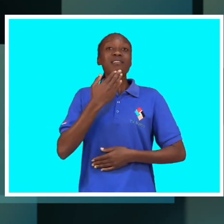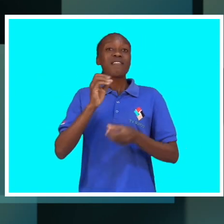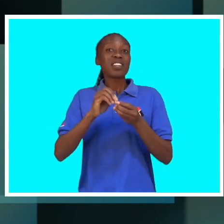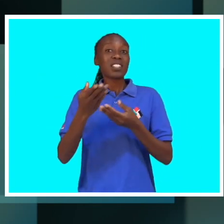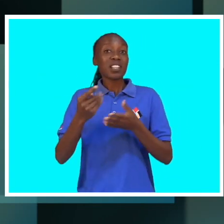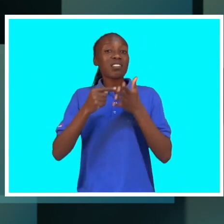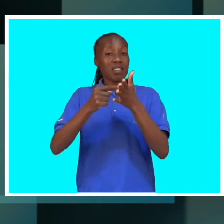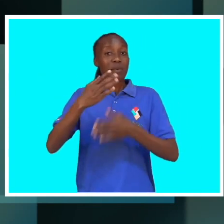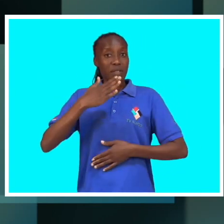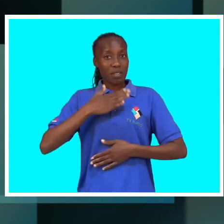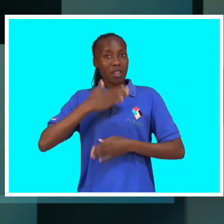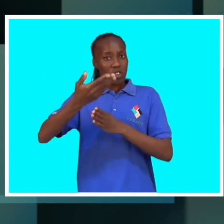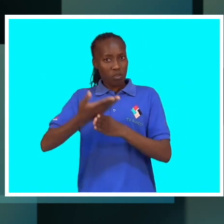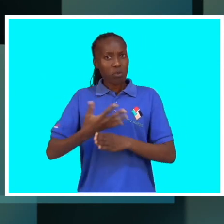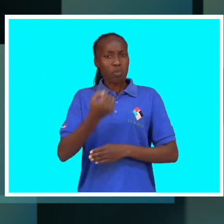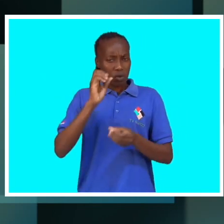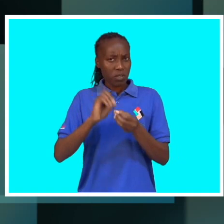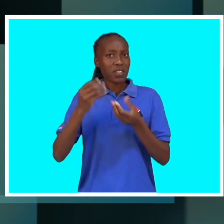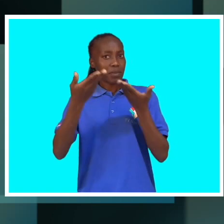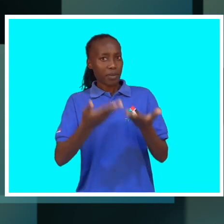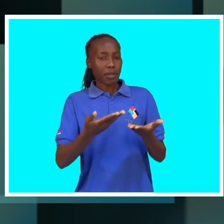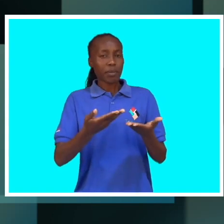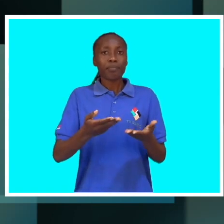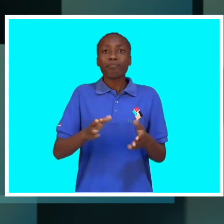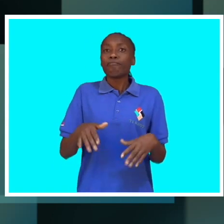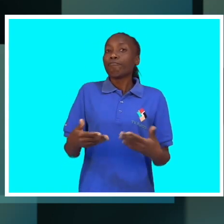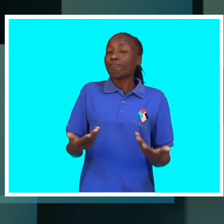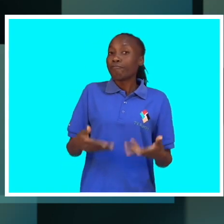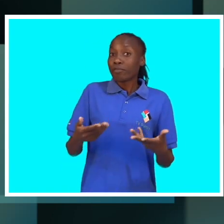mim? Eu já tenho experiência dessa moto, eu posso fazer para ti.